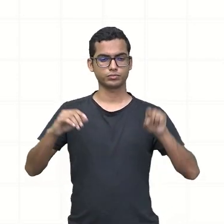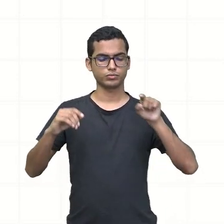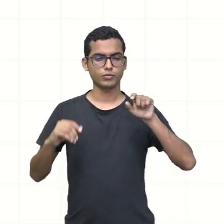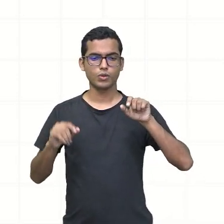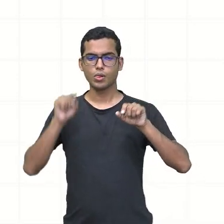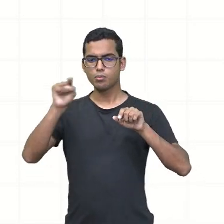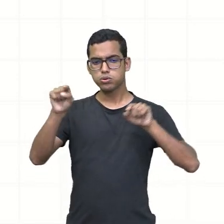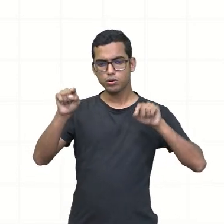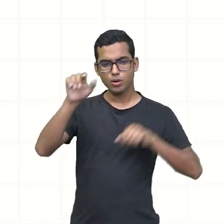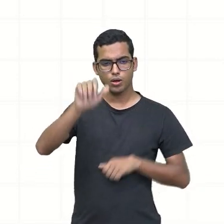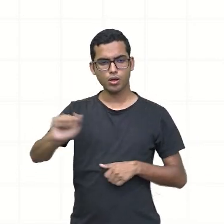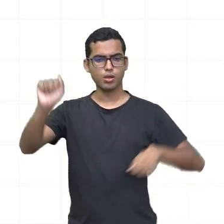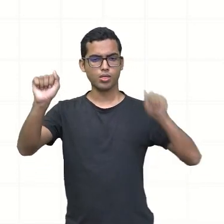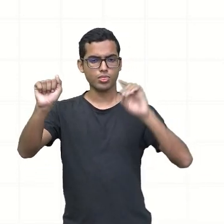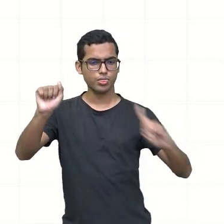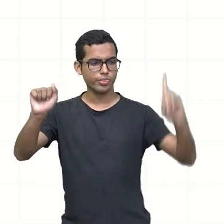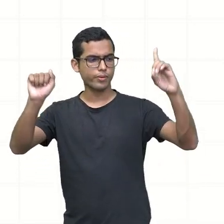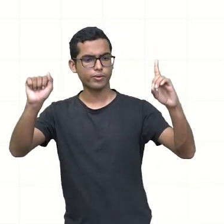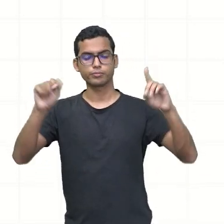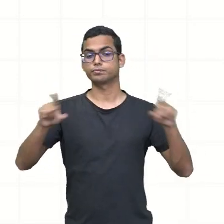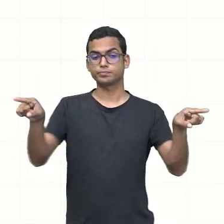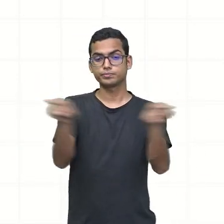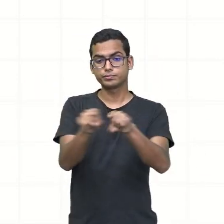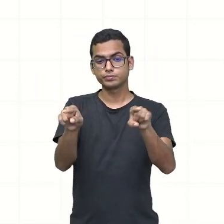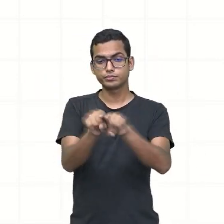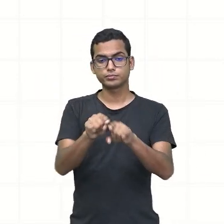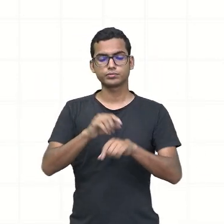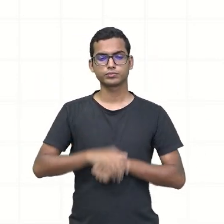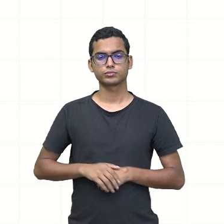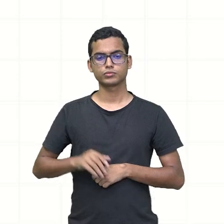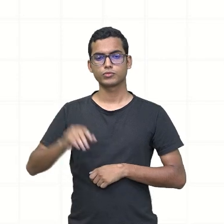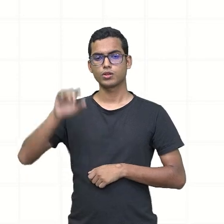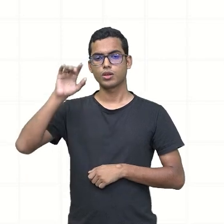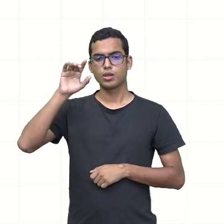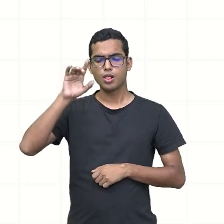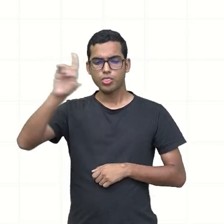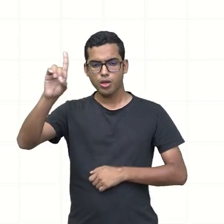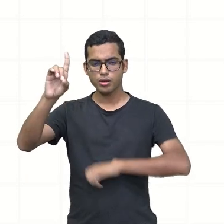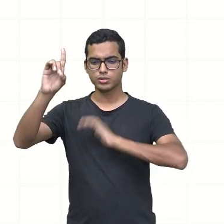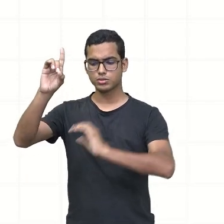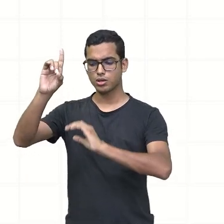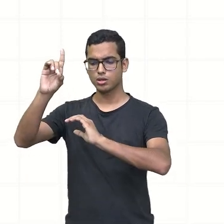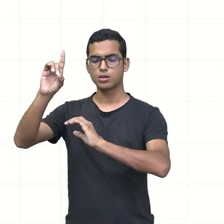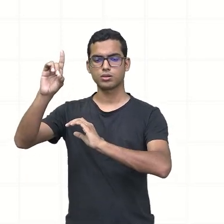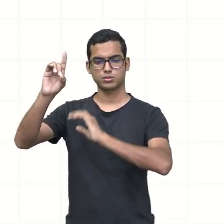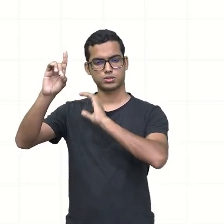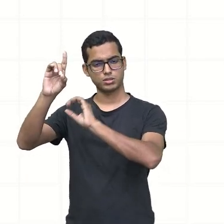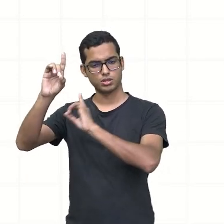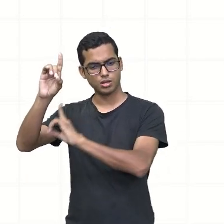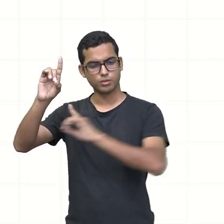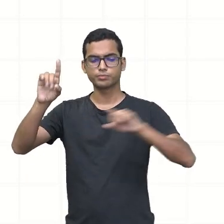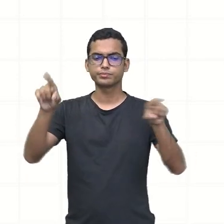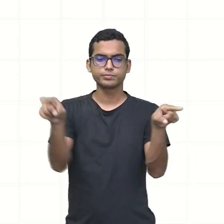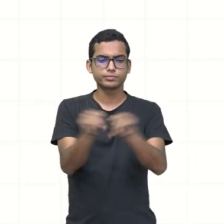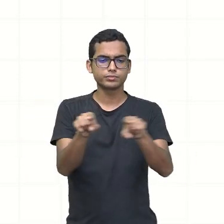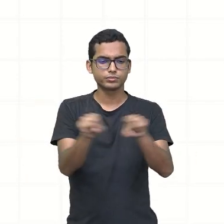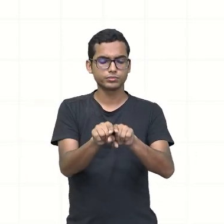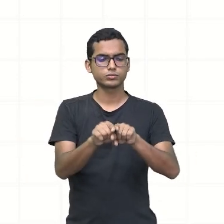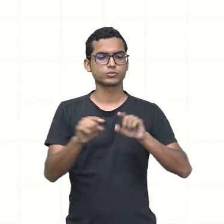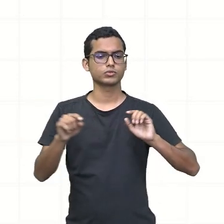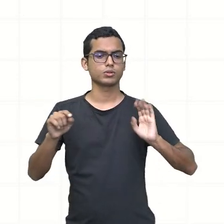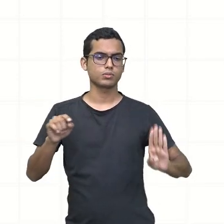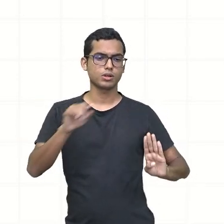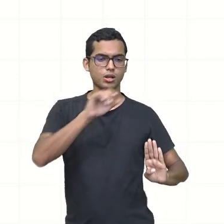segmento CD, lembrando que tem que colocar um tracinho em cima, temos aqui o segmento AB e aqui nós temos o